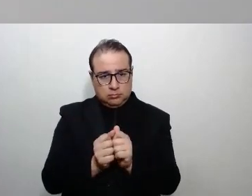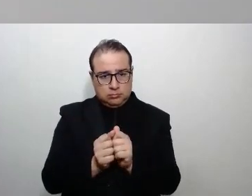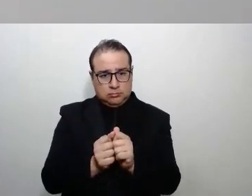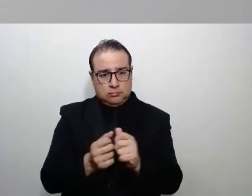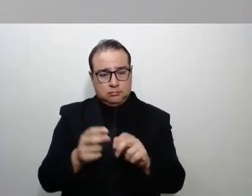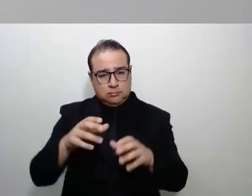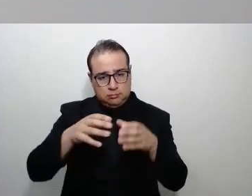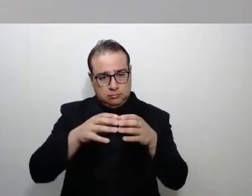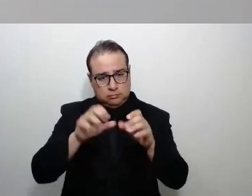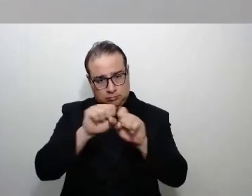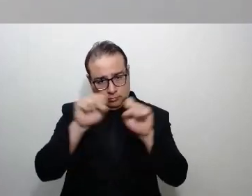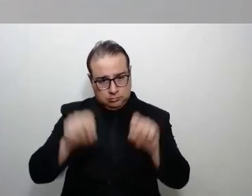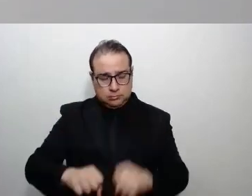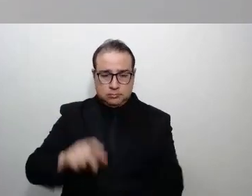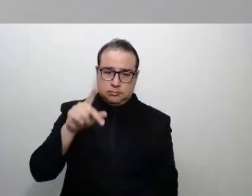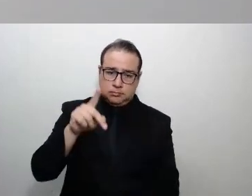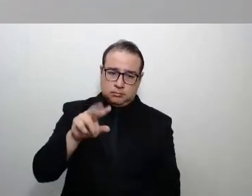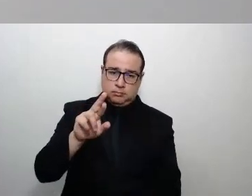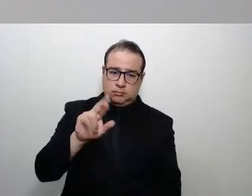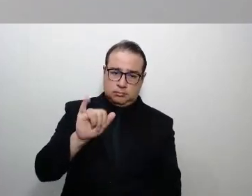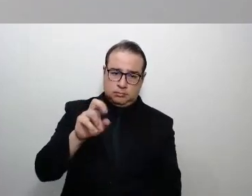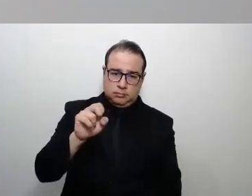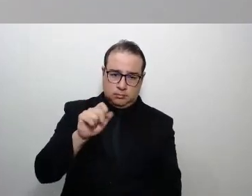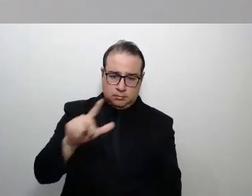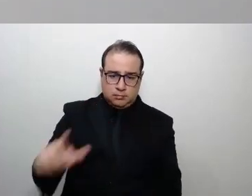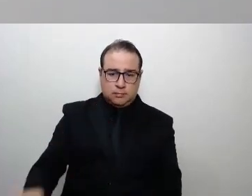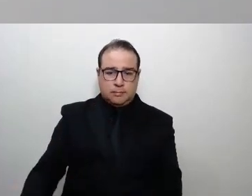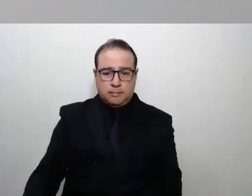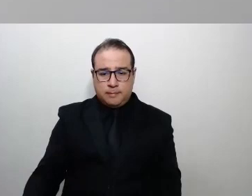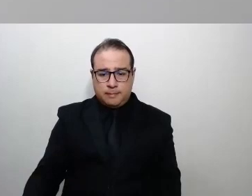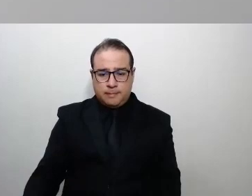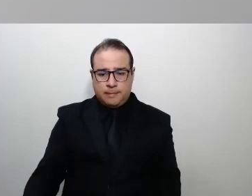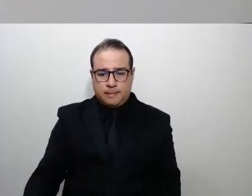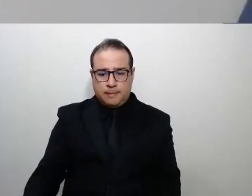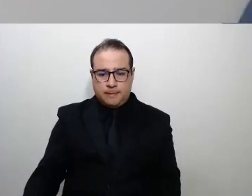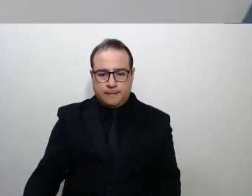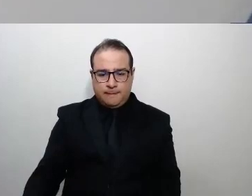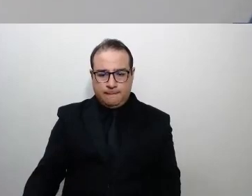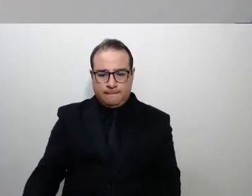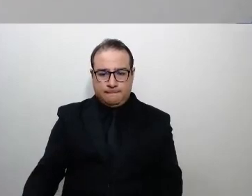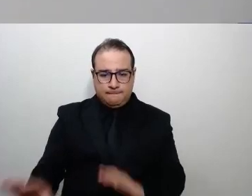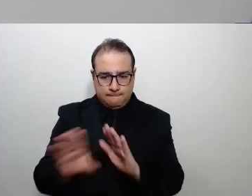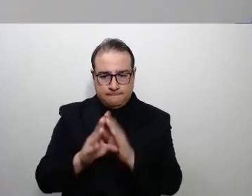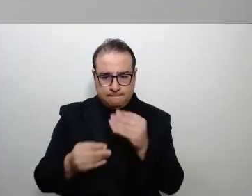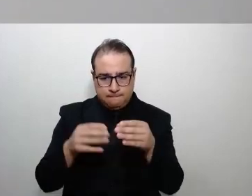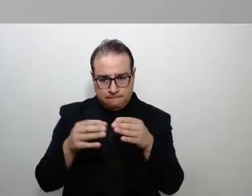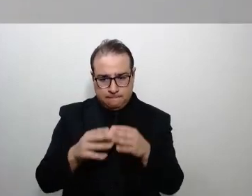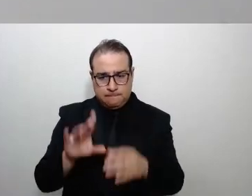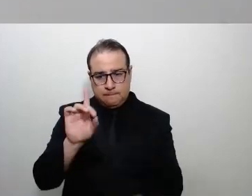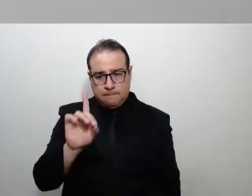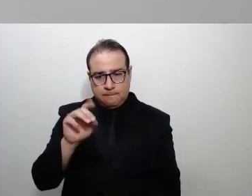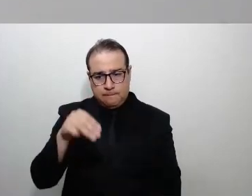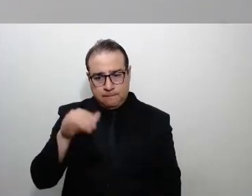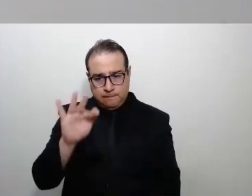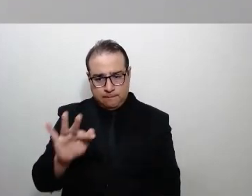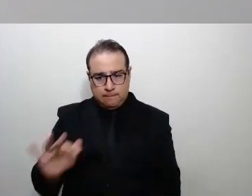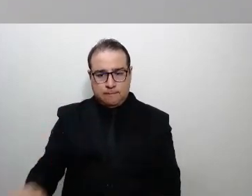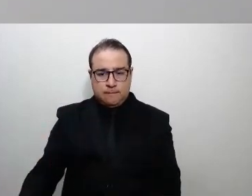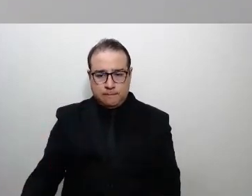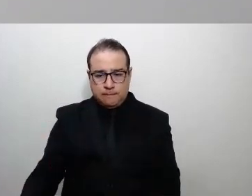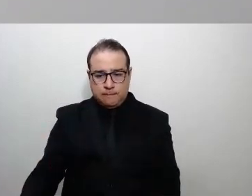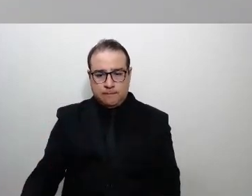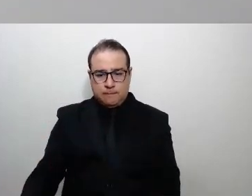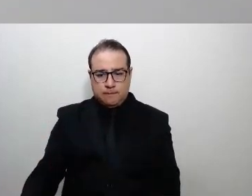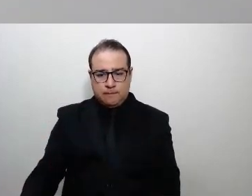eu conversava ali fora nós viemos aqui com o dmf em março